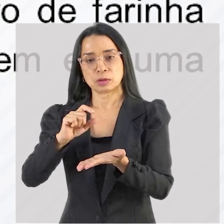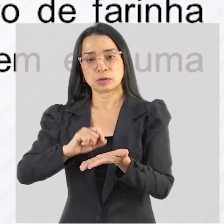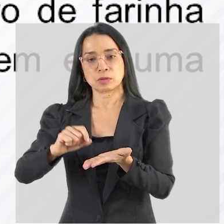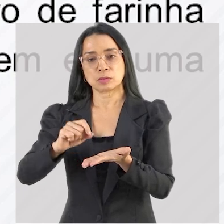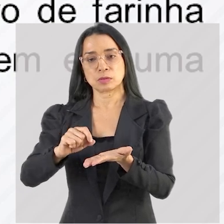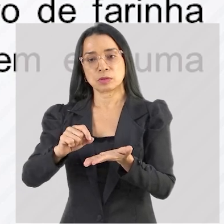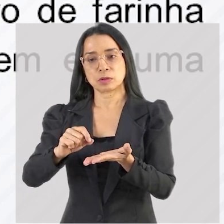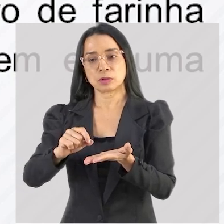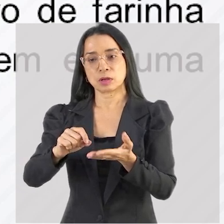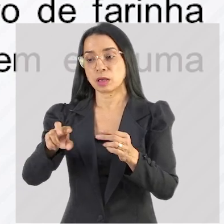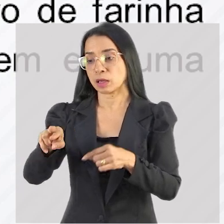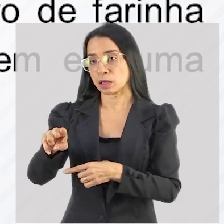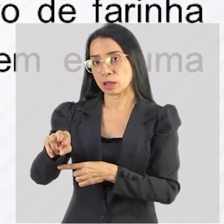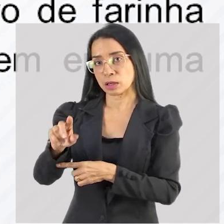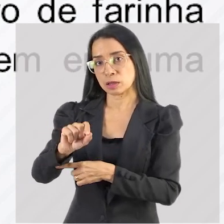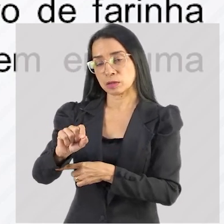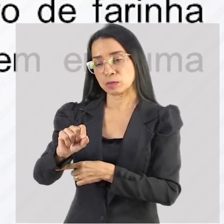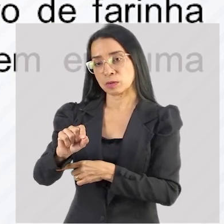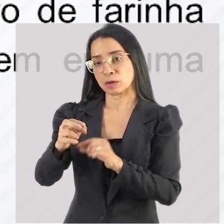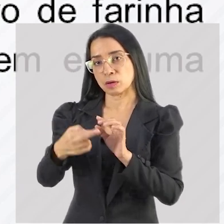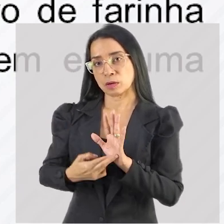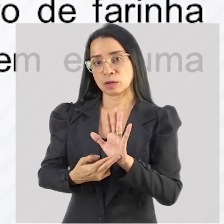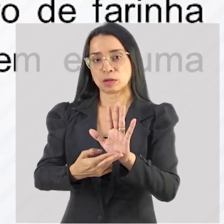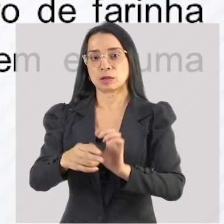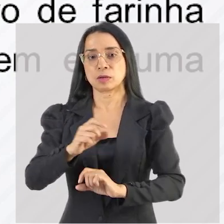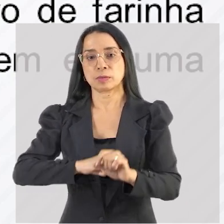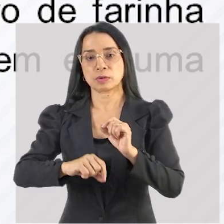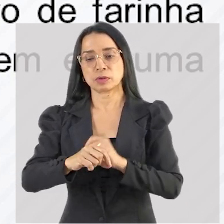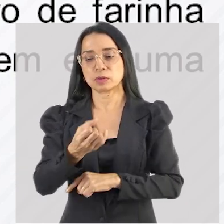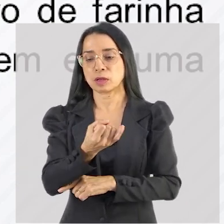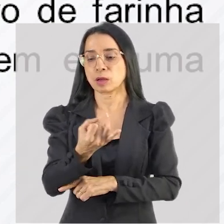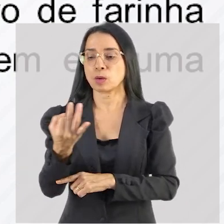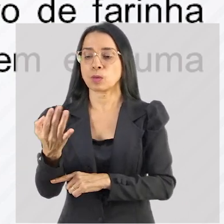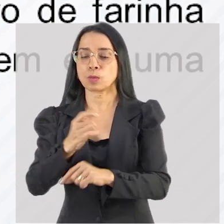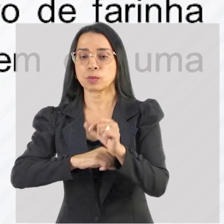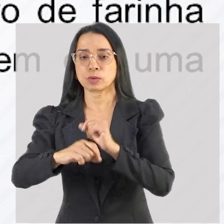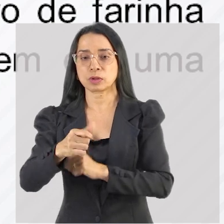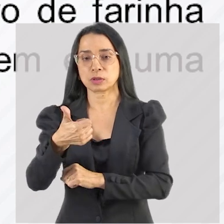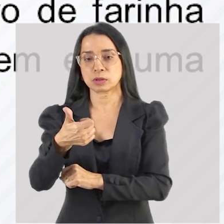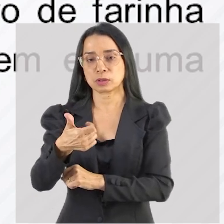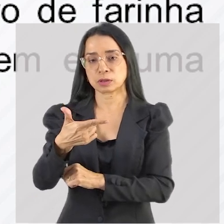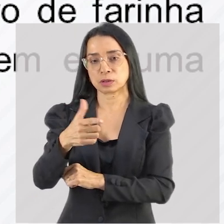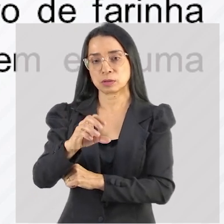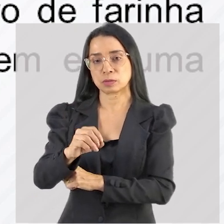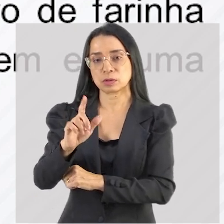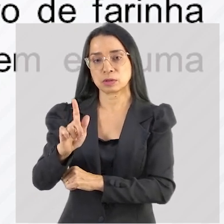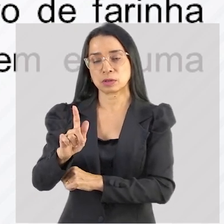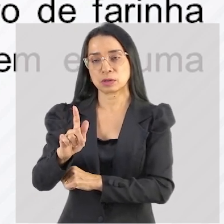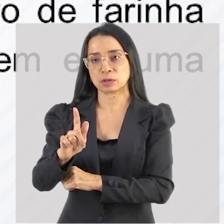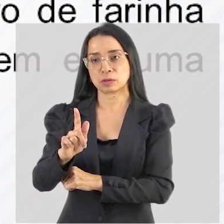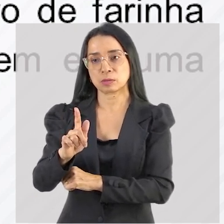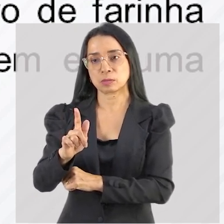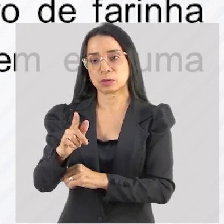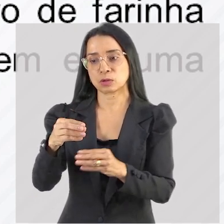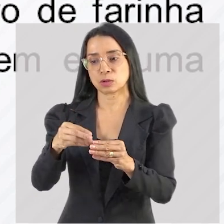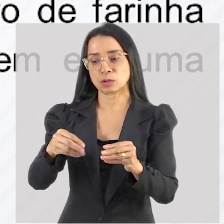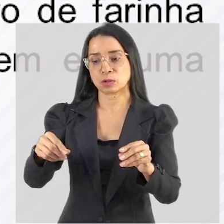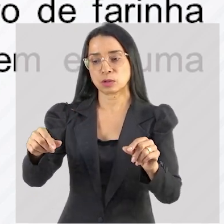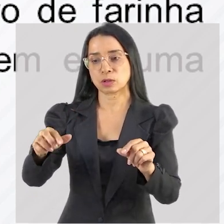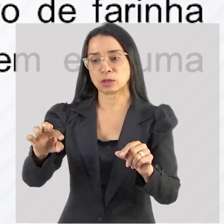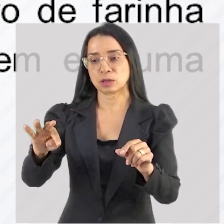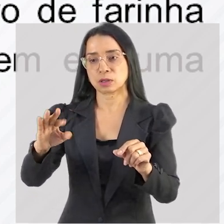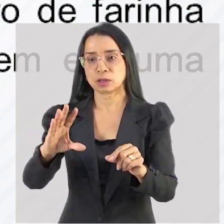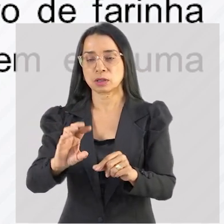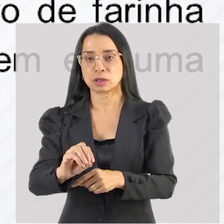é proporcional ou ela representa a quantidade de quanto? De 120 gramas de trigo,